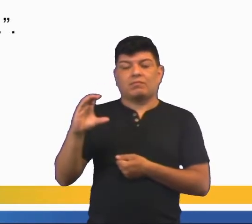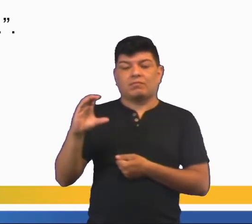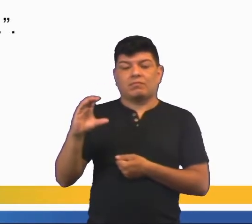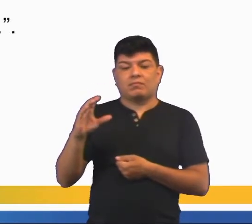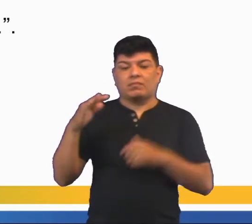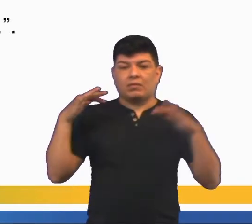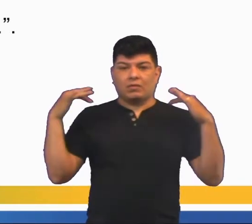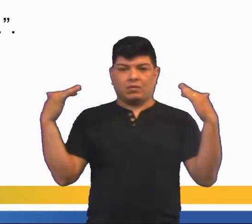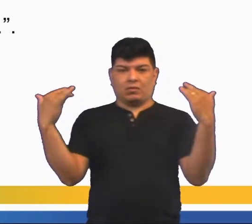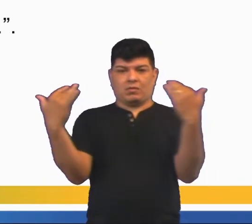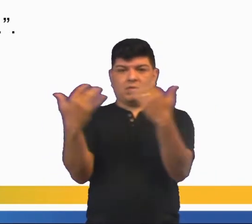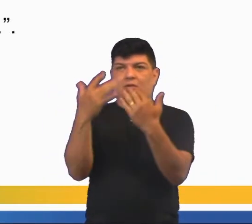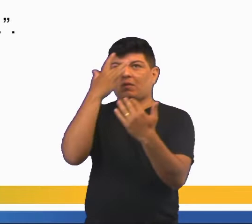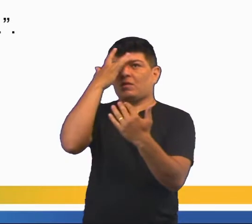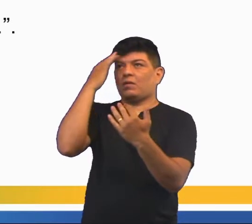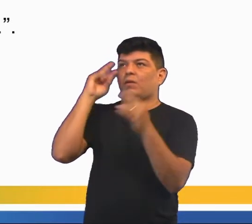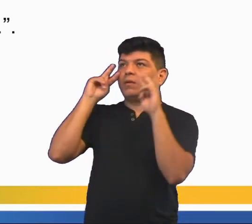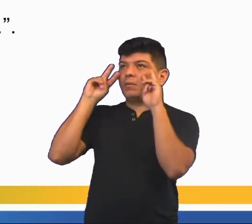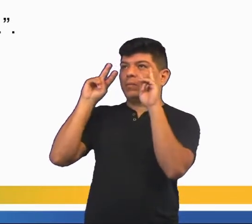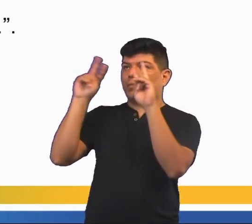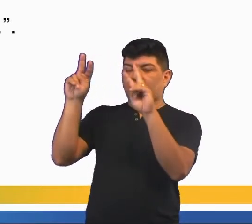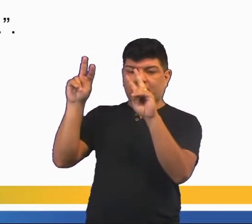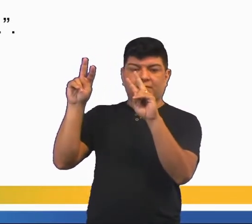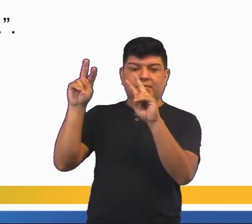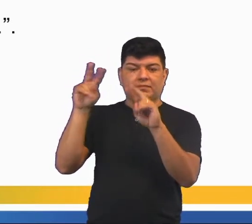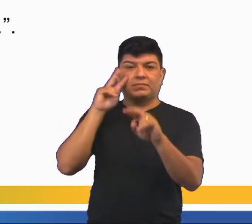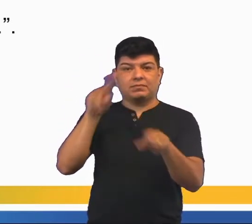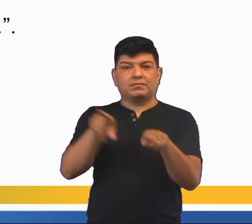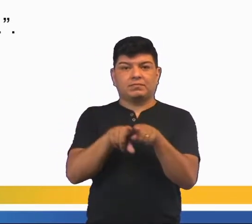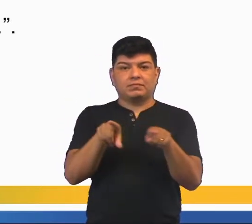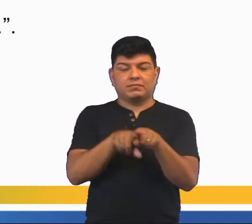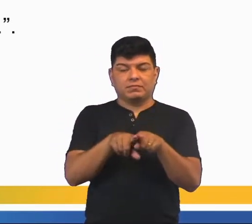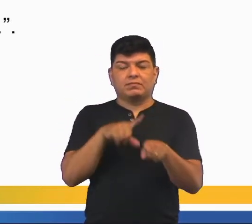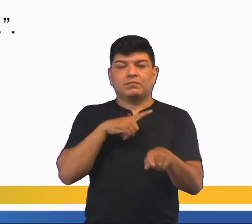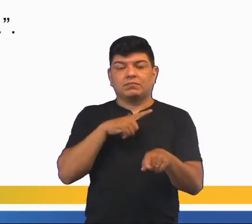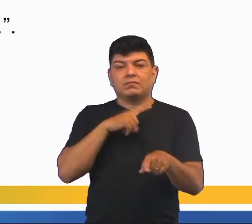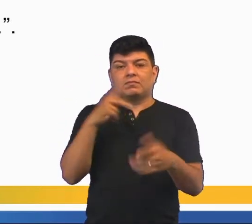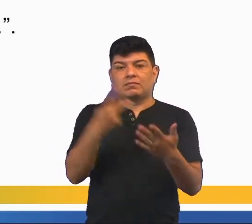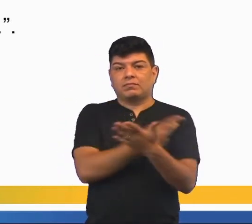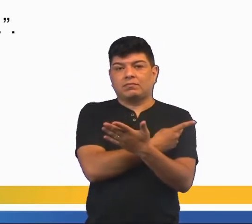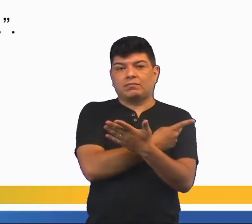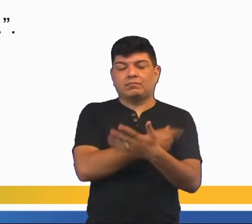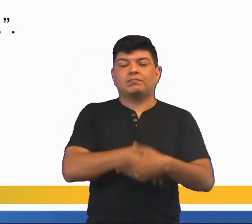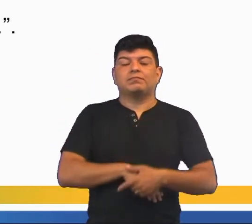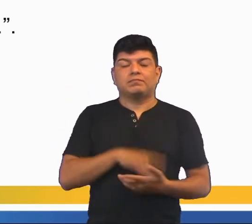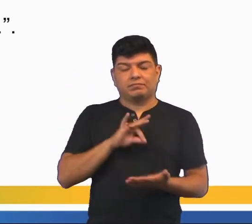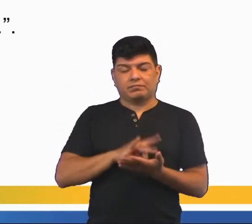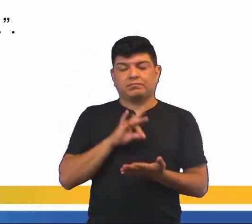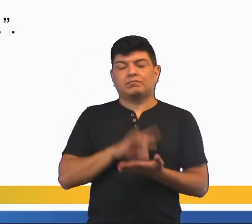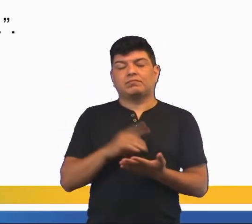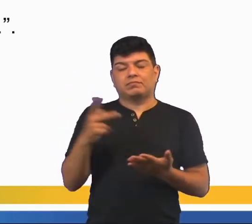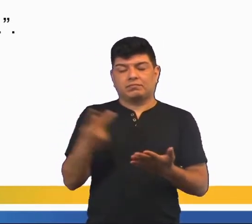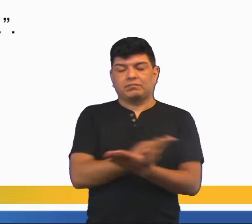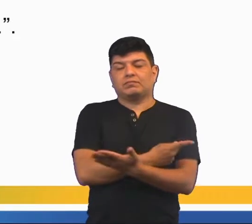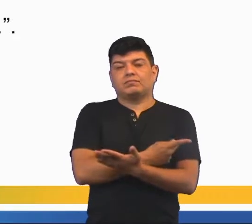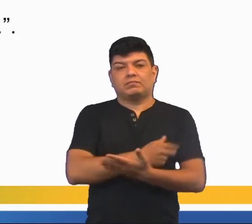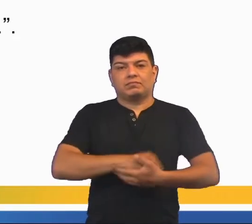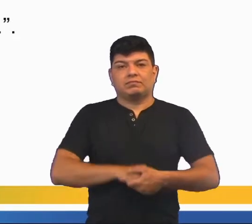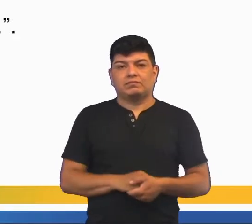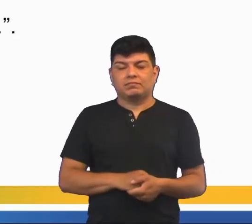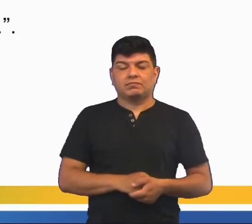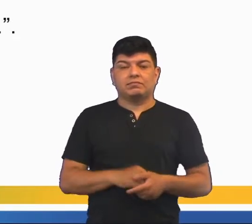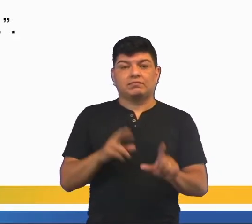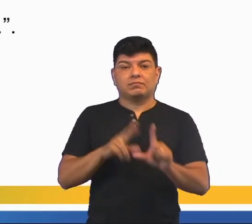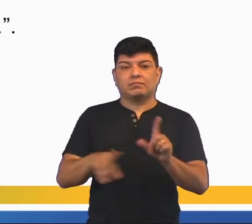o público todo ficava olhando aqui de baixo. Nós vimos também que é um fato, realmente isso acontecia.